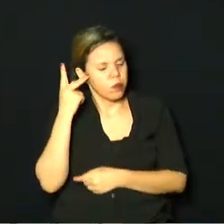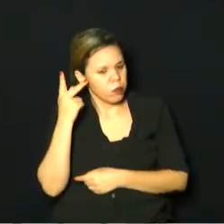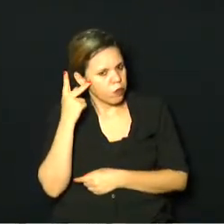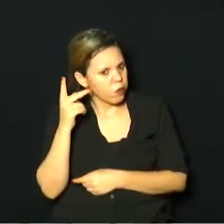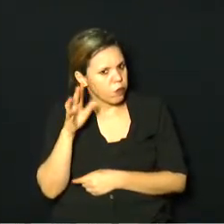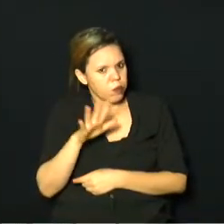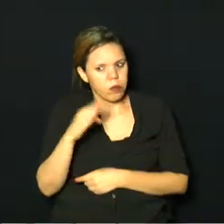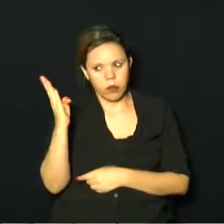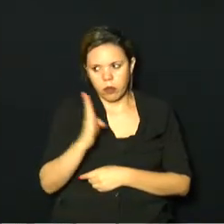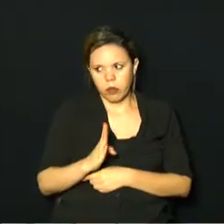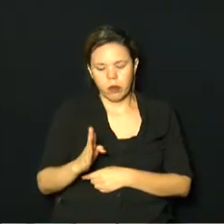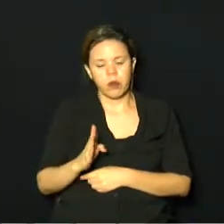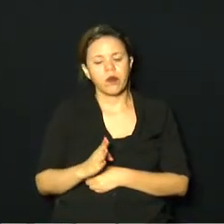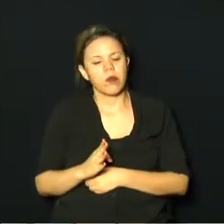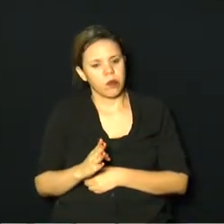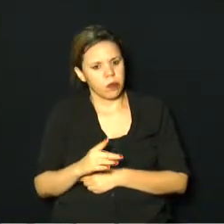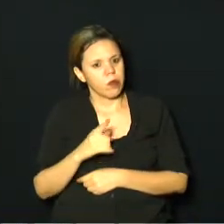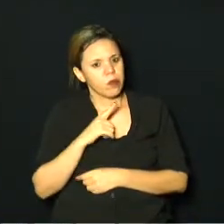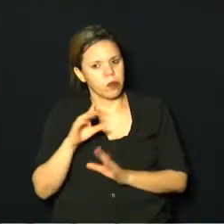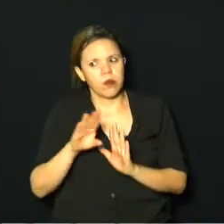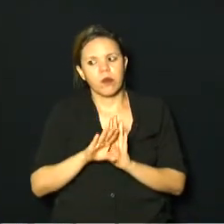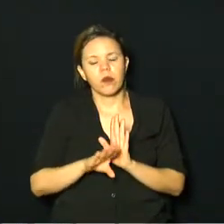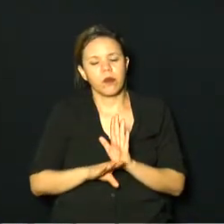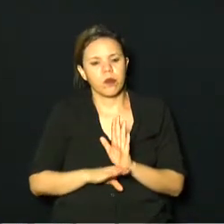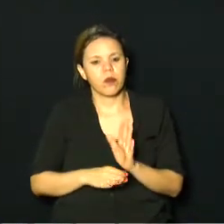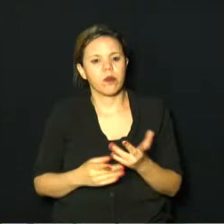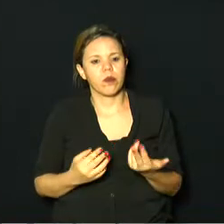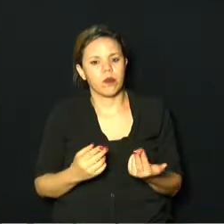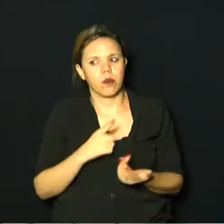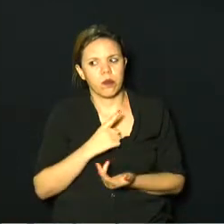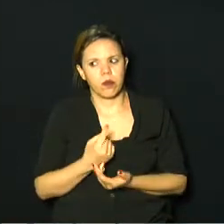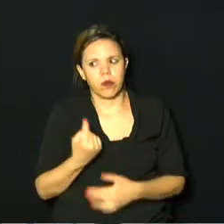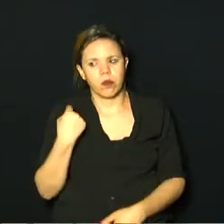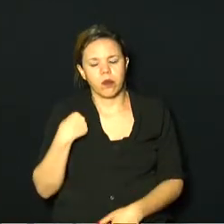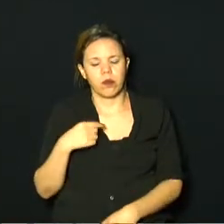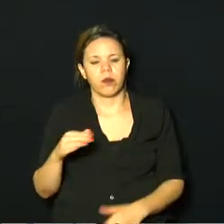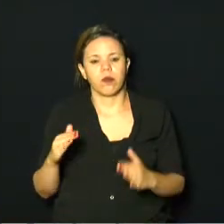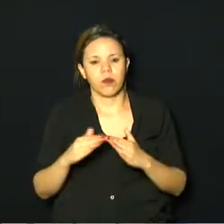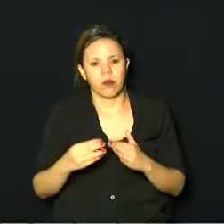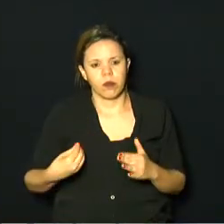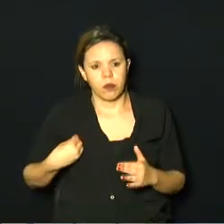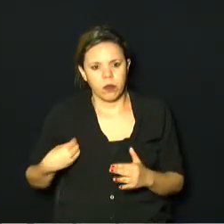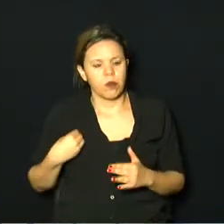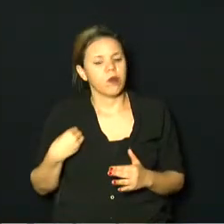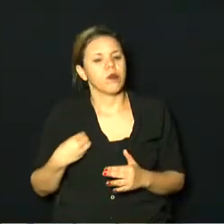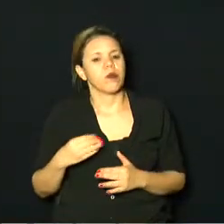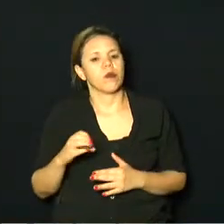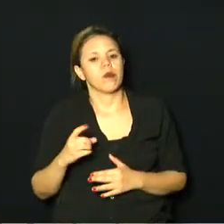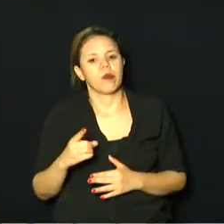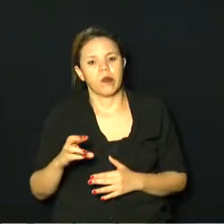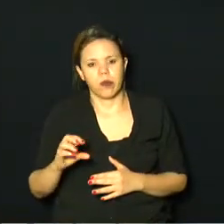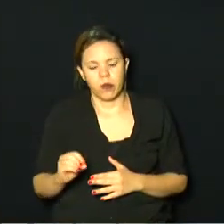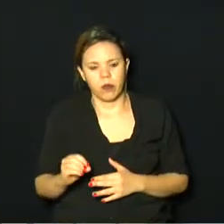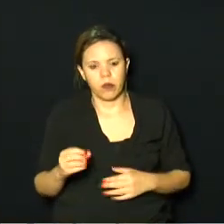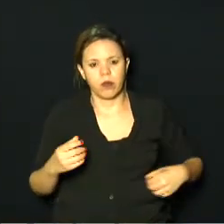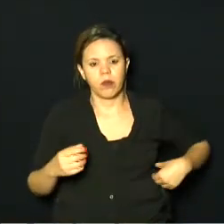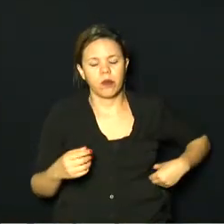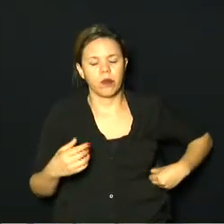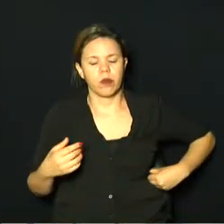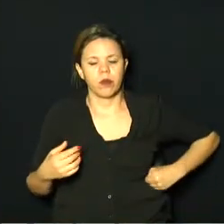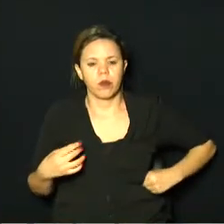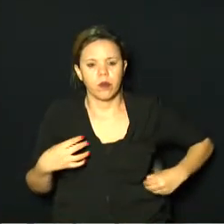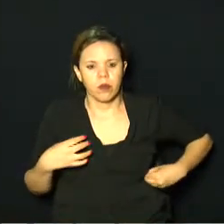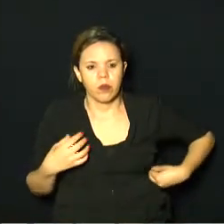no Brasil, para ter um programa como tínhamos do Minha Casa Minha Vida, do Crédito Solidário e outros